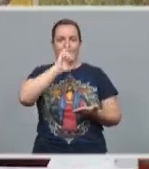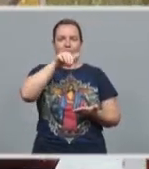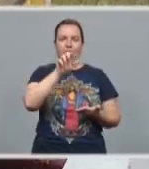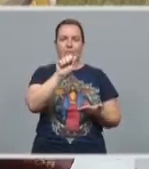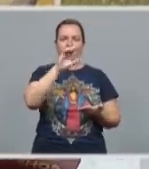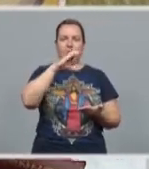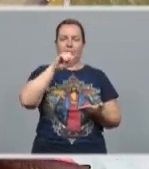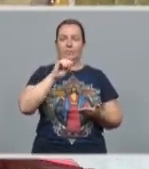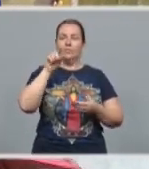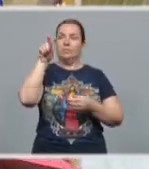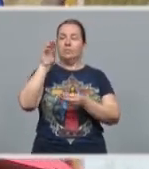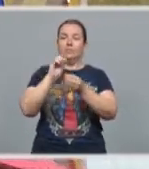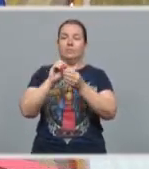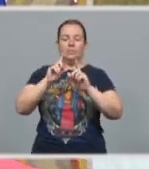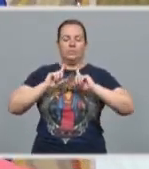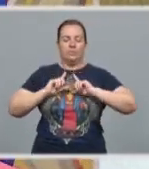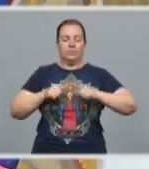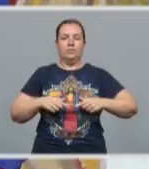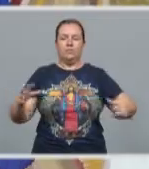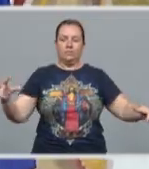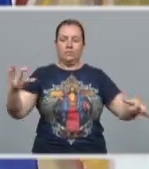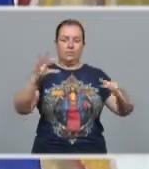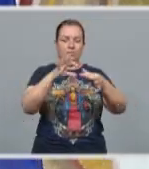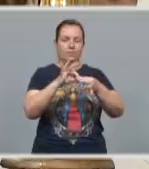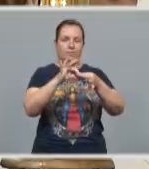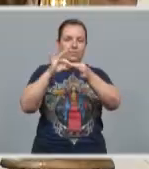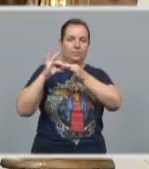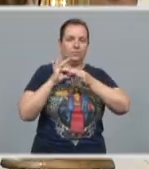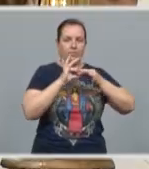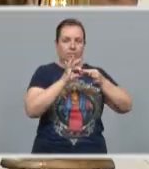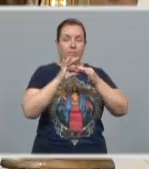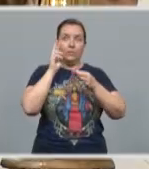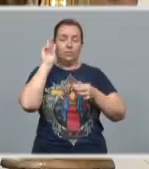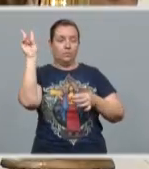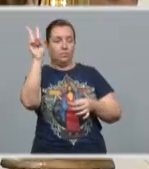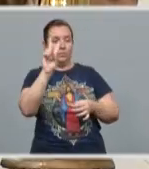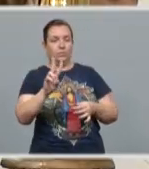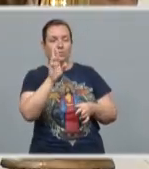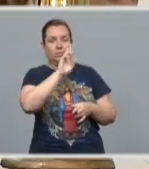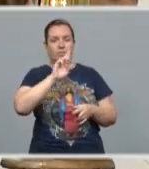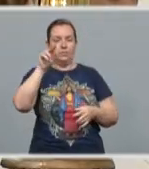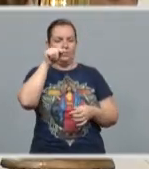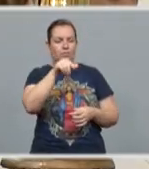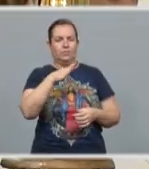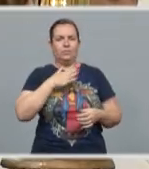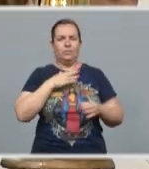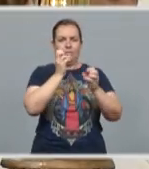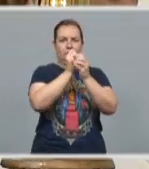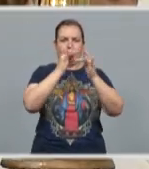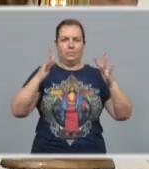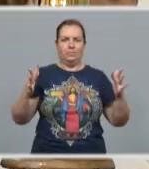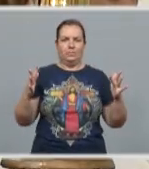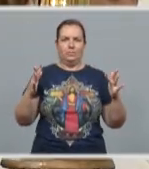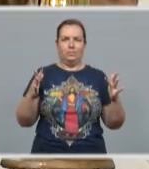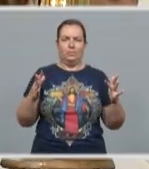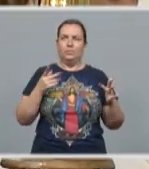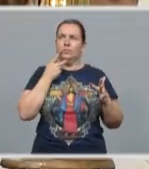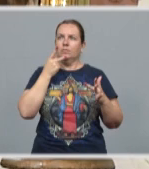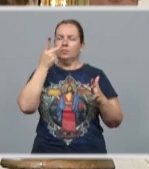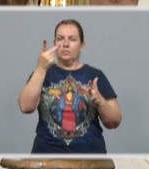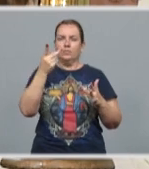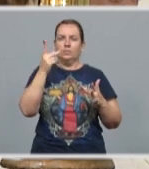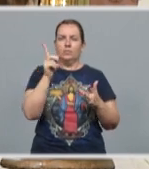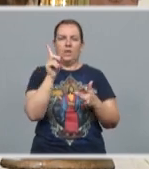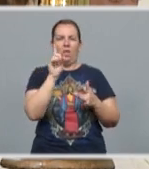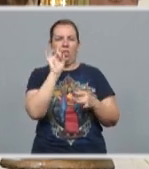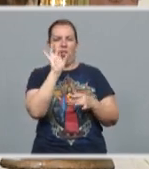e faça Israel unir-se a ele. Aos olhos do Senhor, esta é a minha glória. Disse ele: